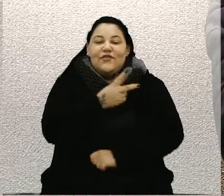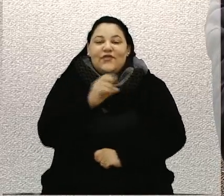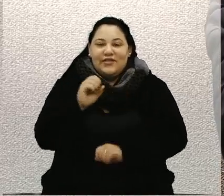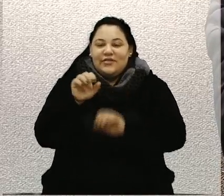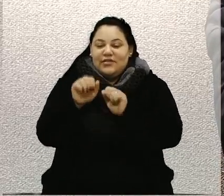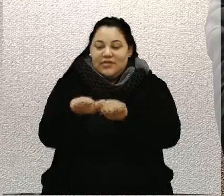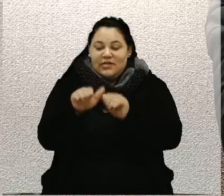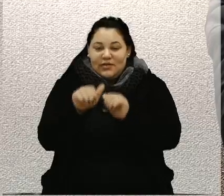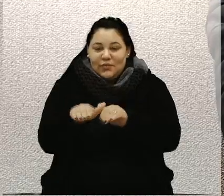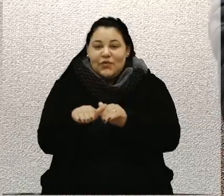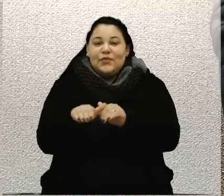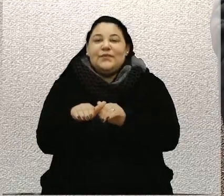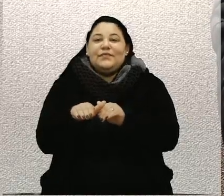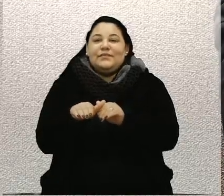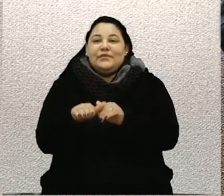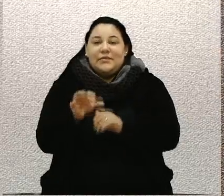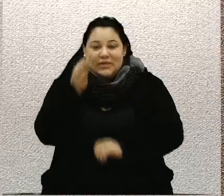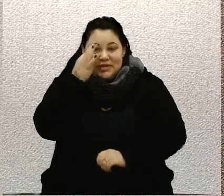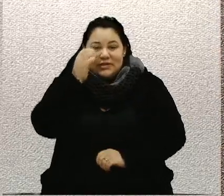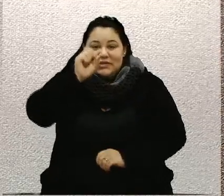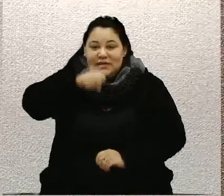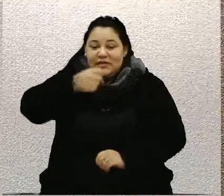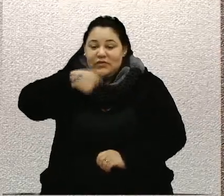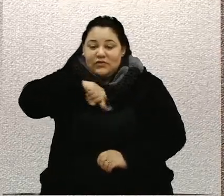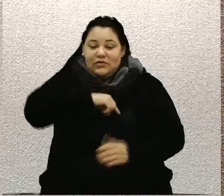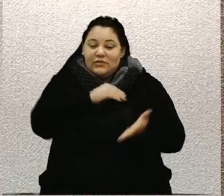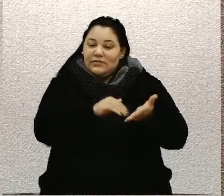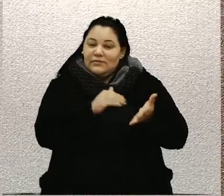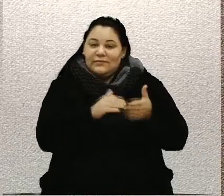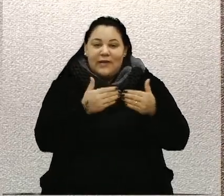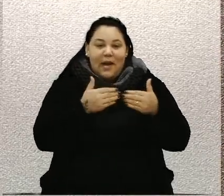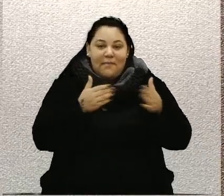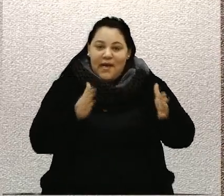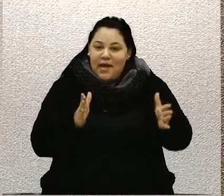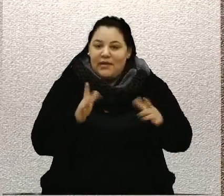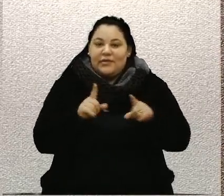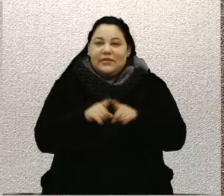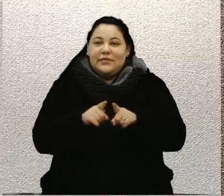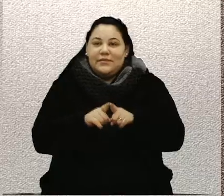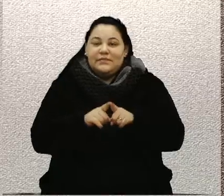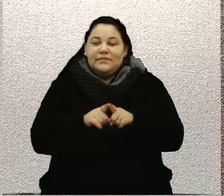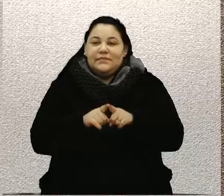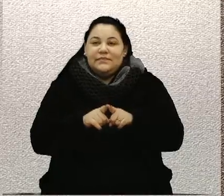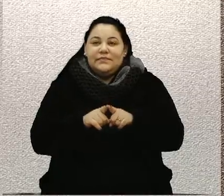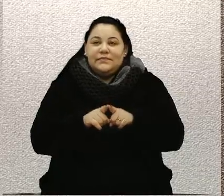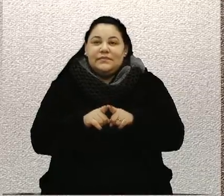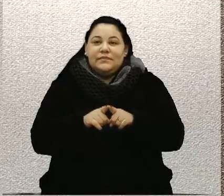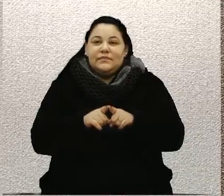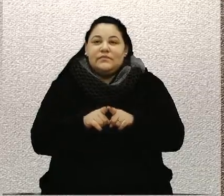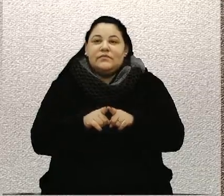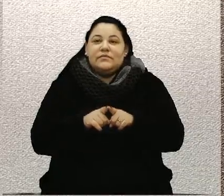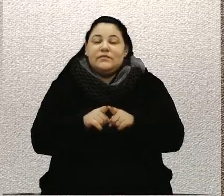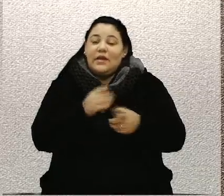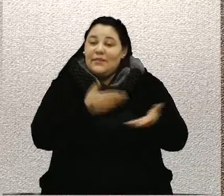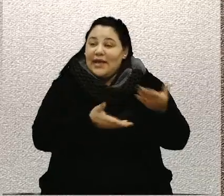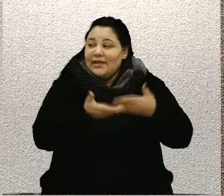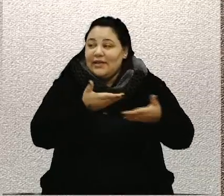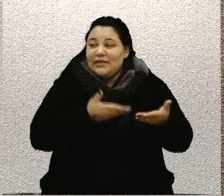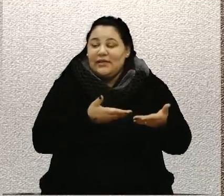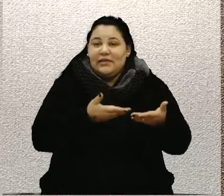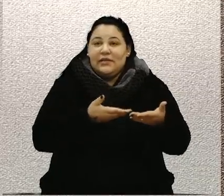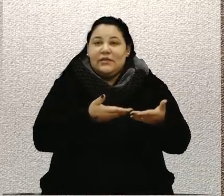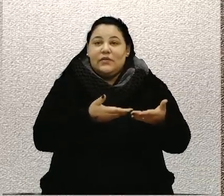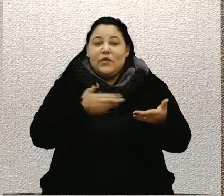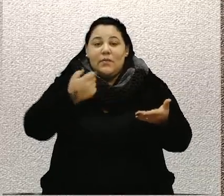setembro e nossos gabinetes à disposição também para atender o que for